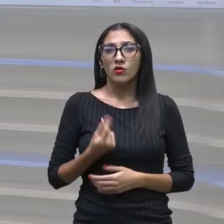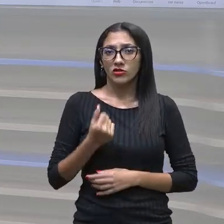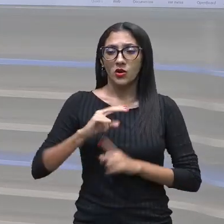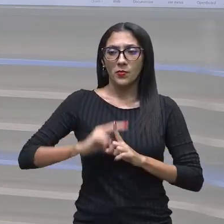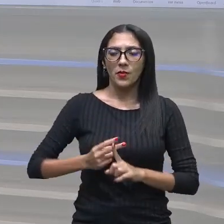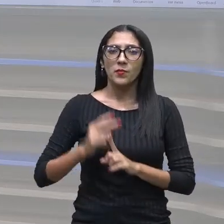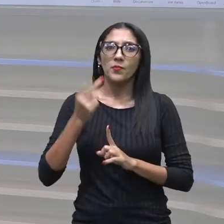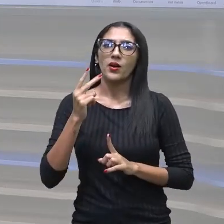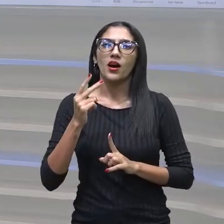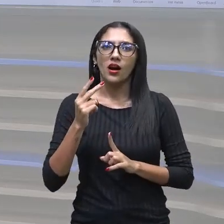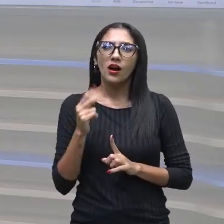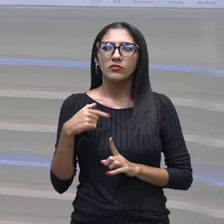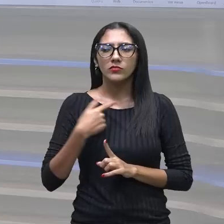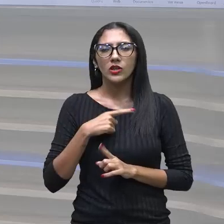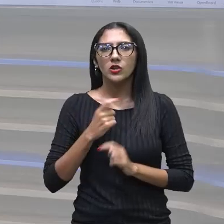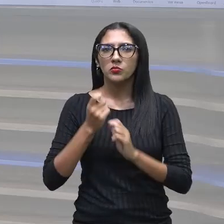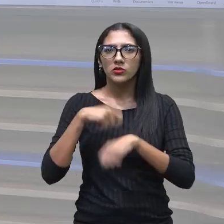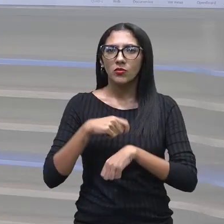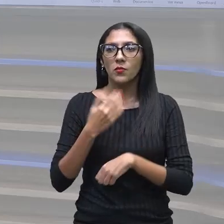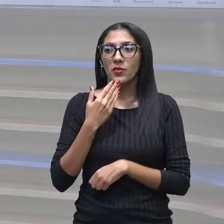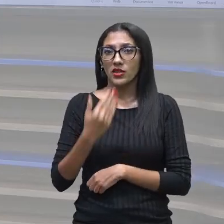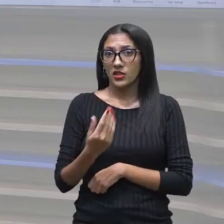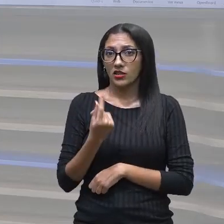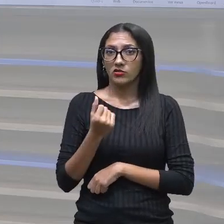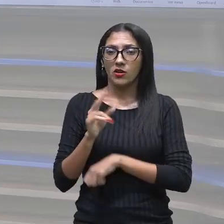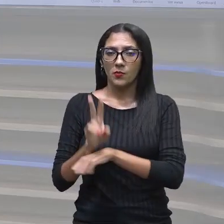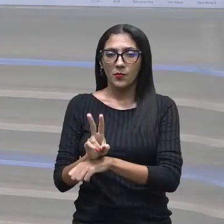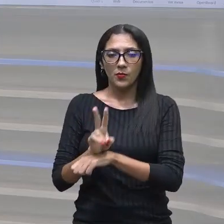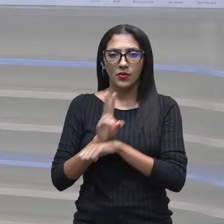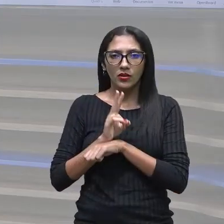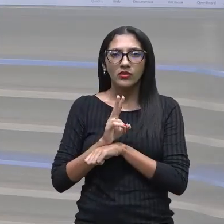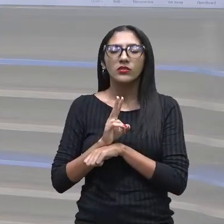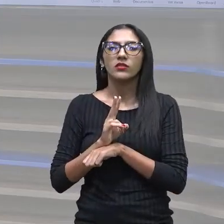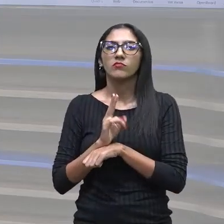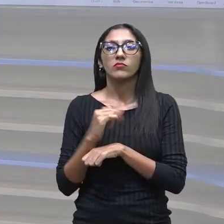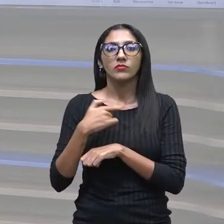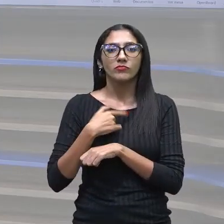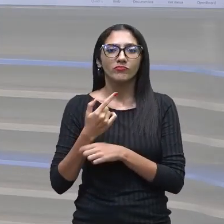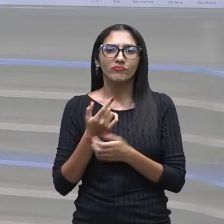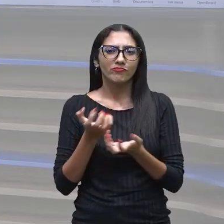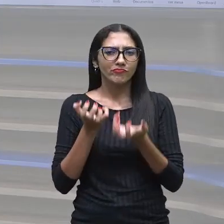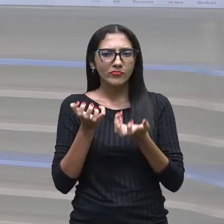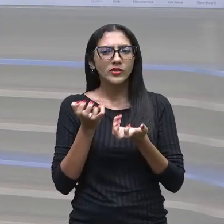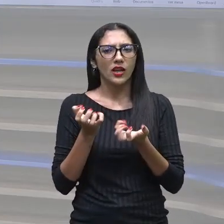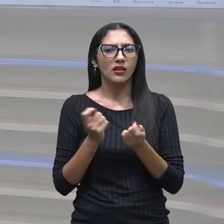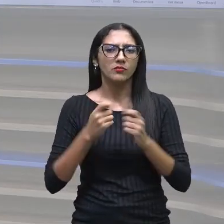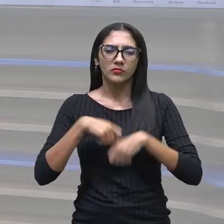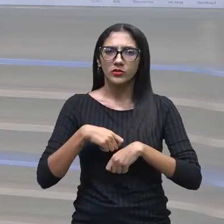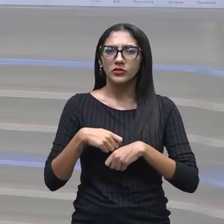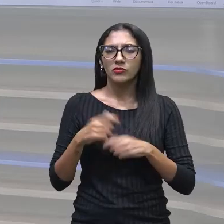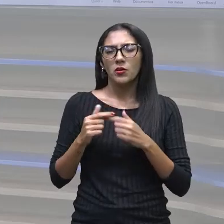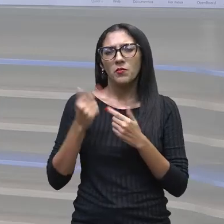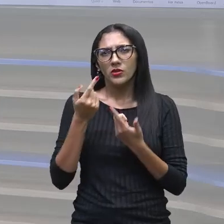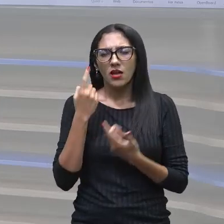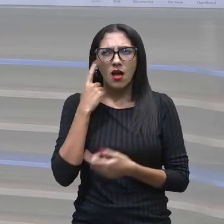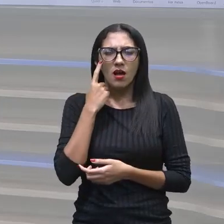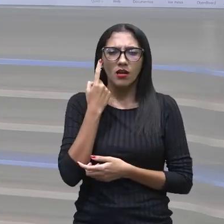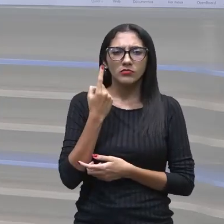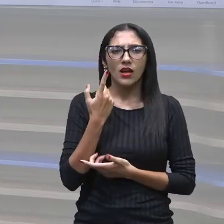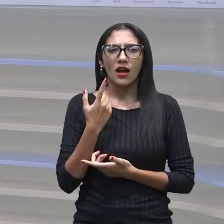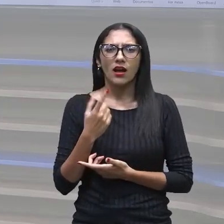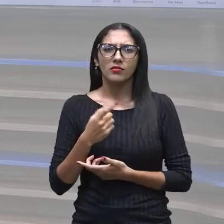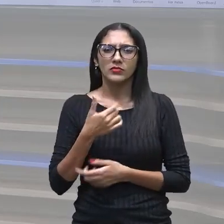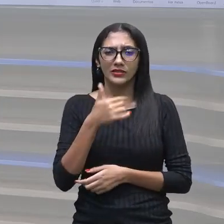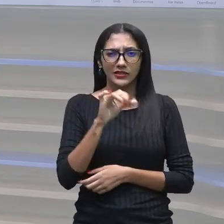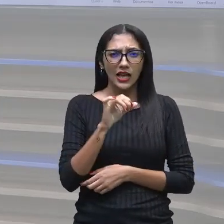que você tem direito, de repente, a fazer empréstimo, você vai querer, né? De repente, você vai querer assim, eu preciso